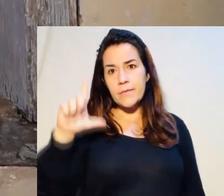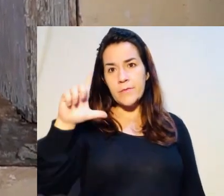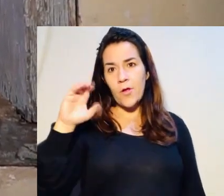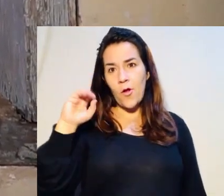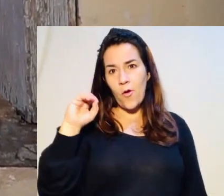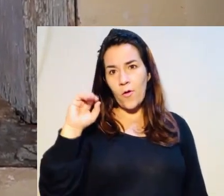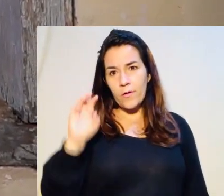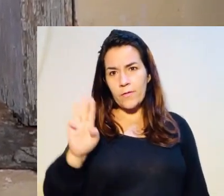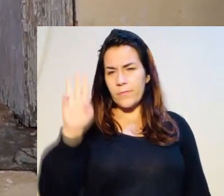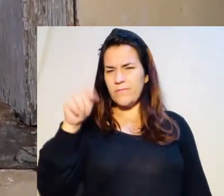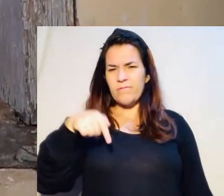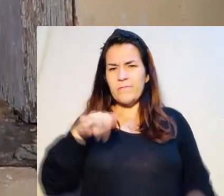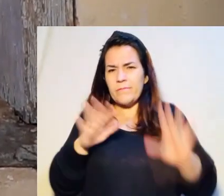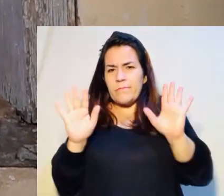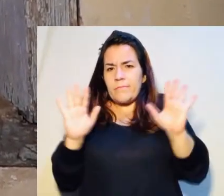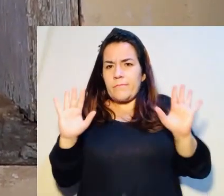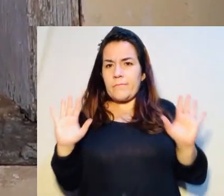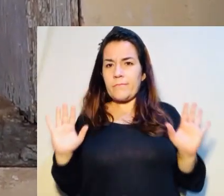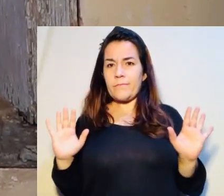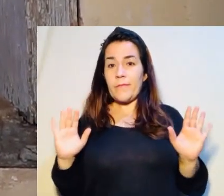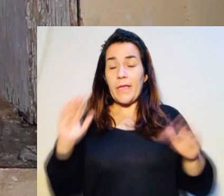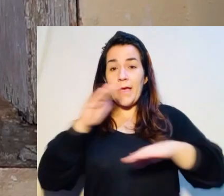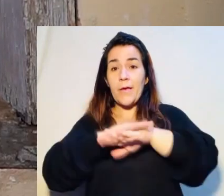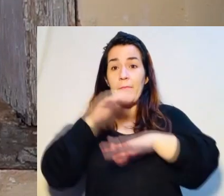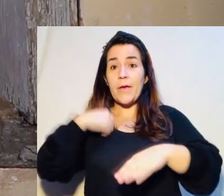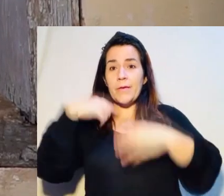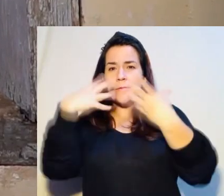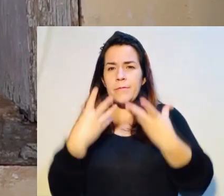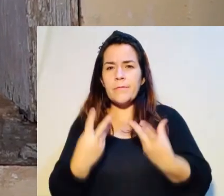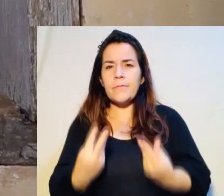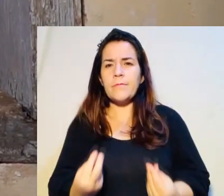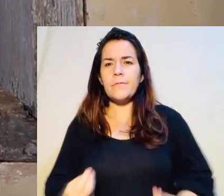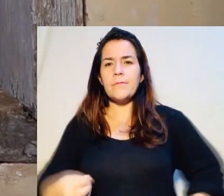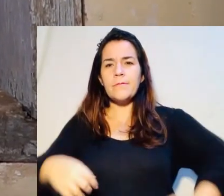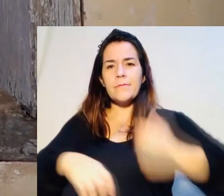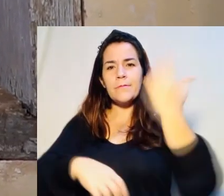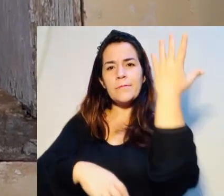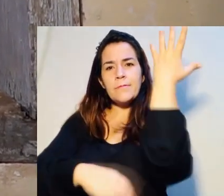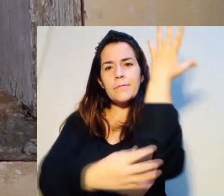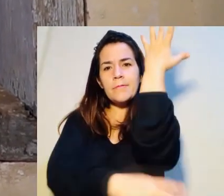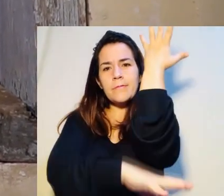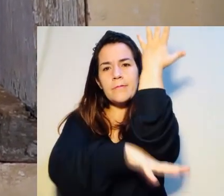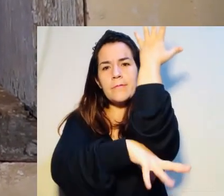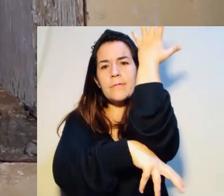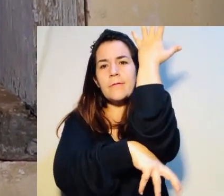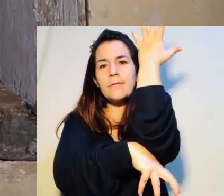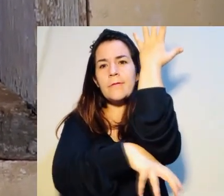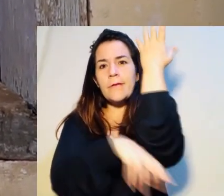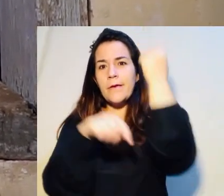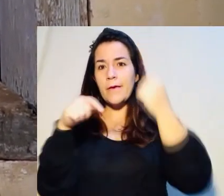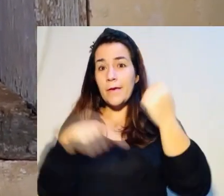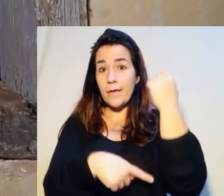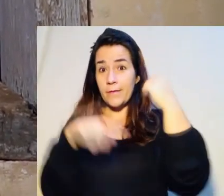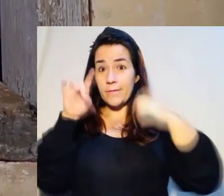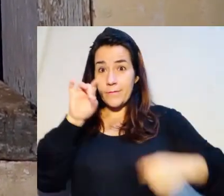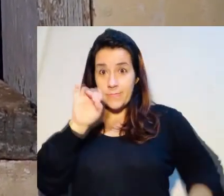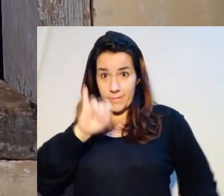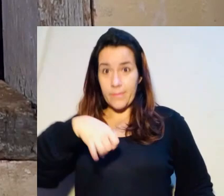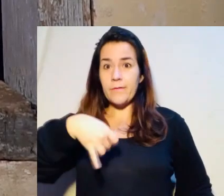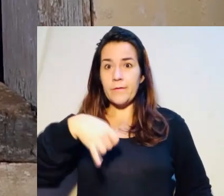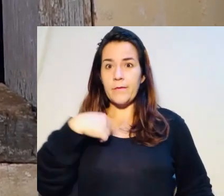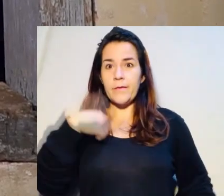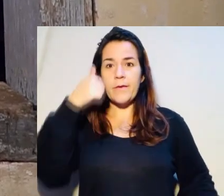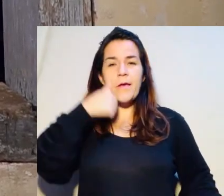Pharmacy. Mas isso não importa muito. Das minhas raízes, isso sim, eu